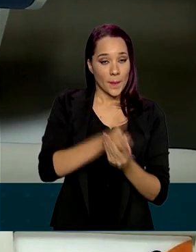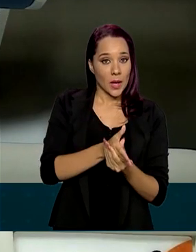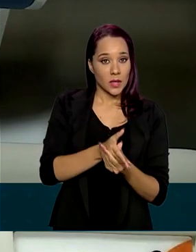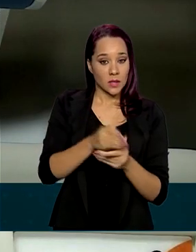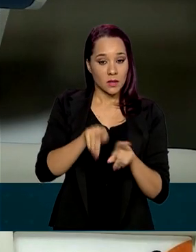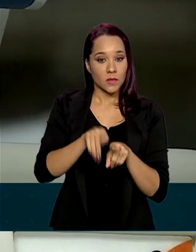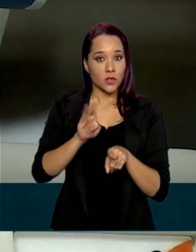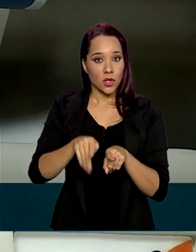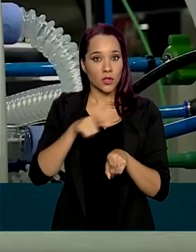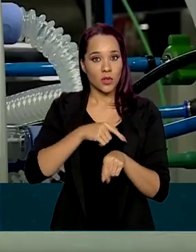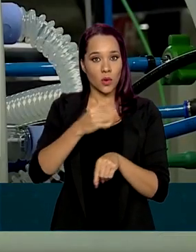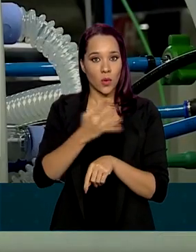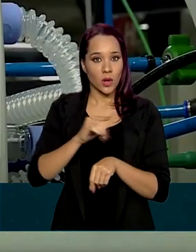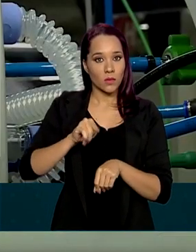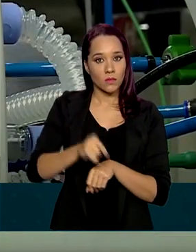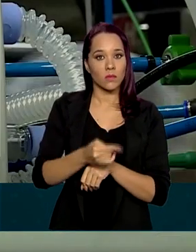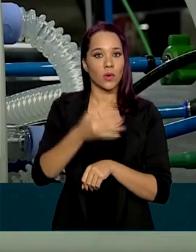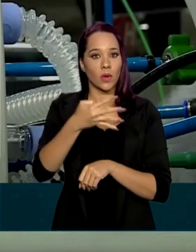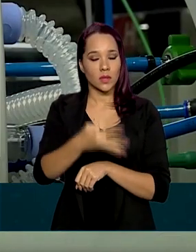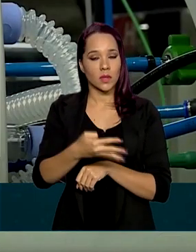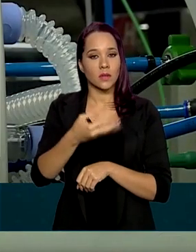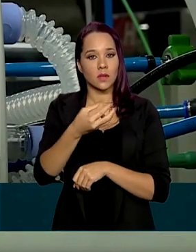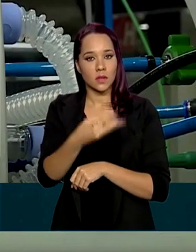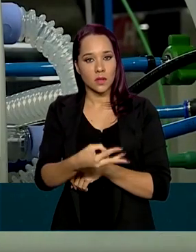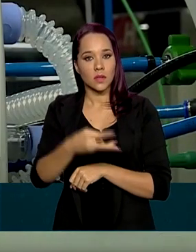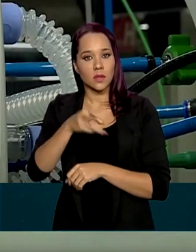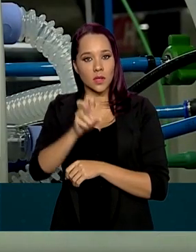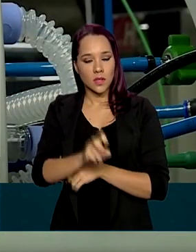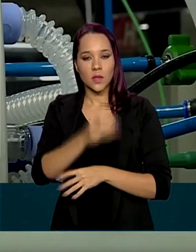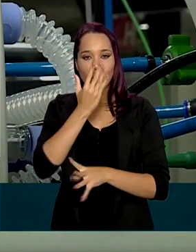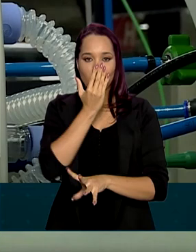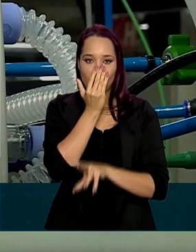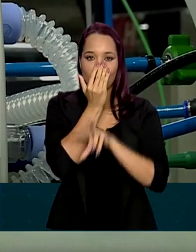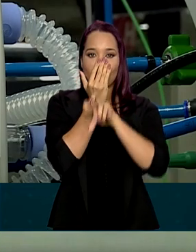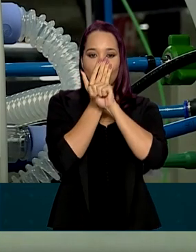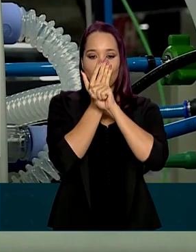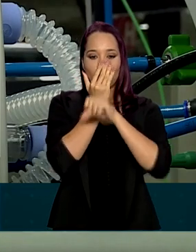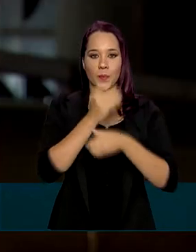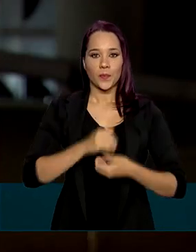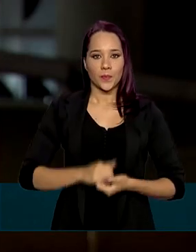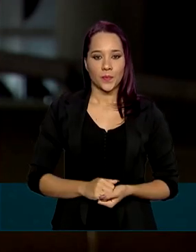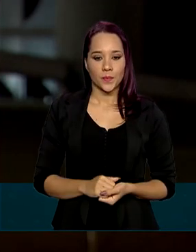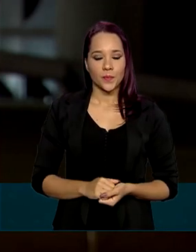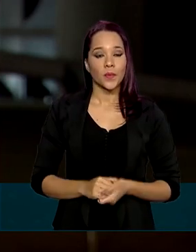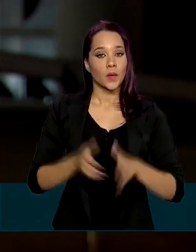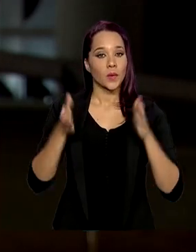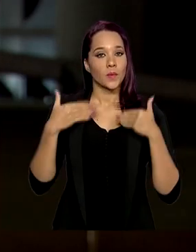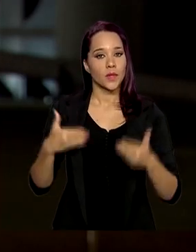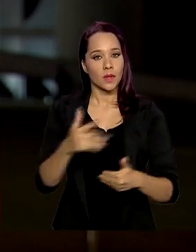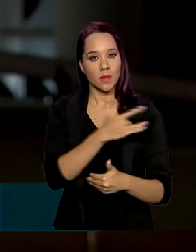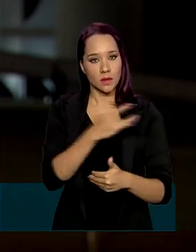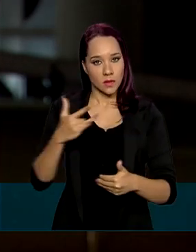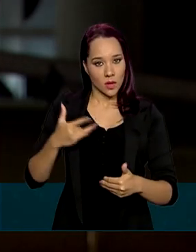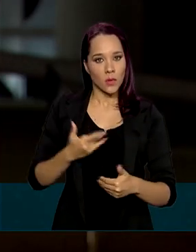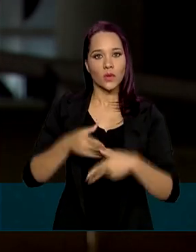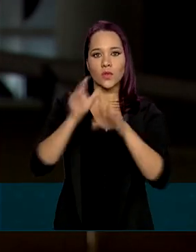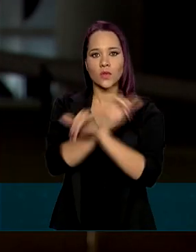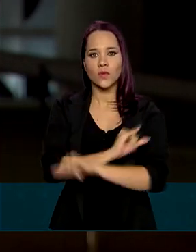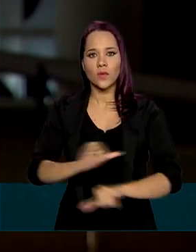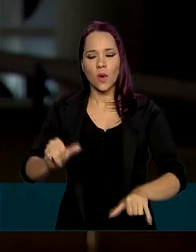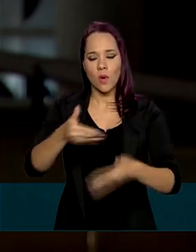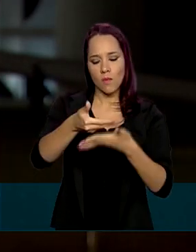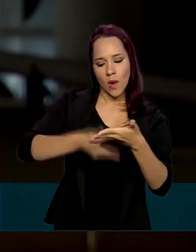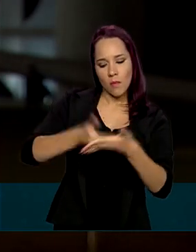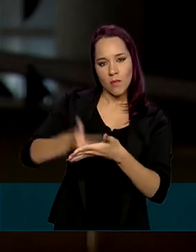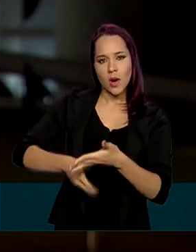já distribuiu 4.435 respiradores mecânicos. O Ministério da Saúde passou a divulgar um boletim